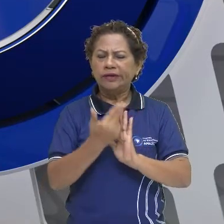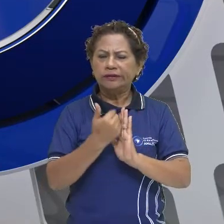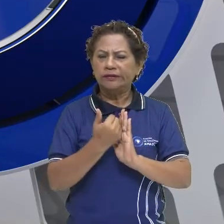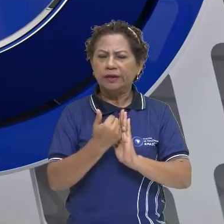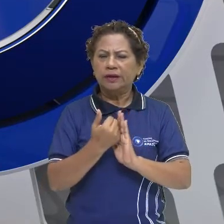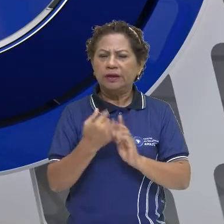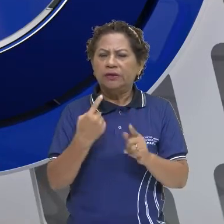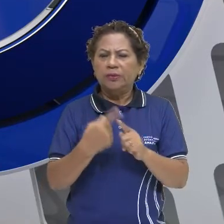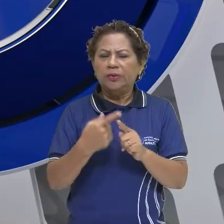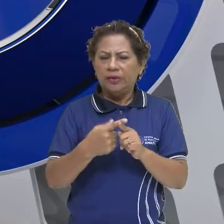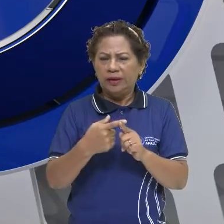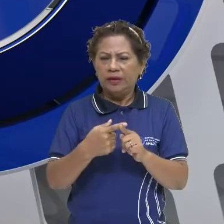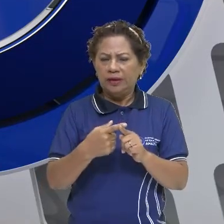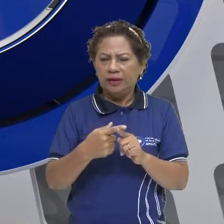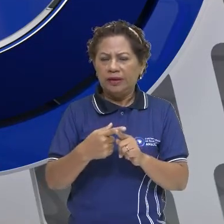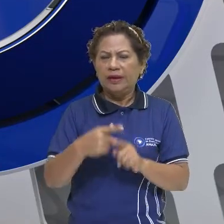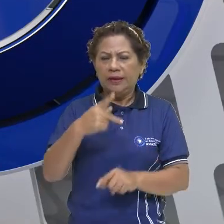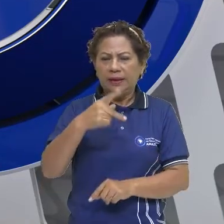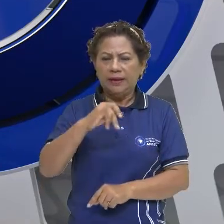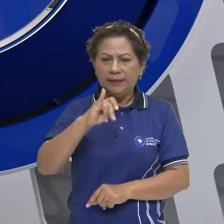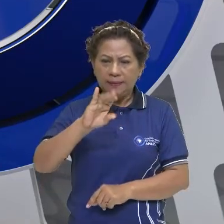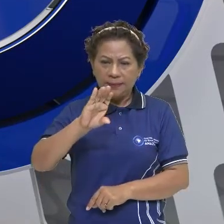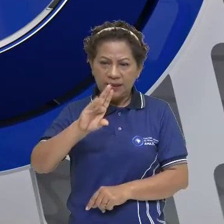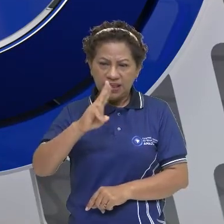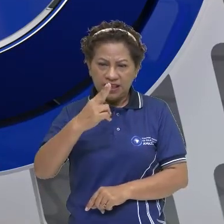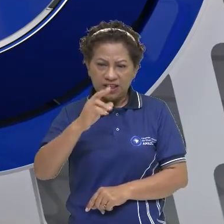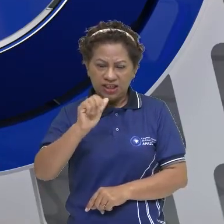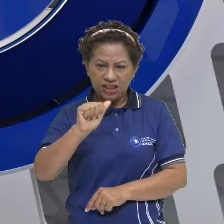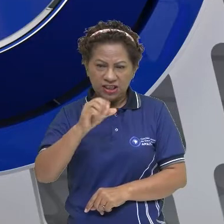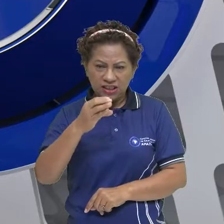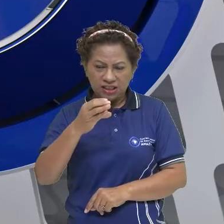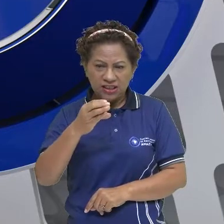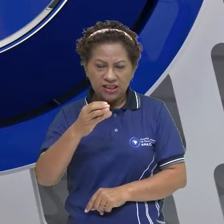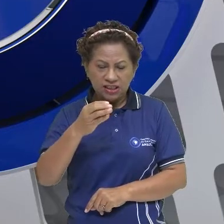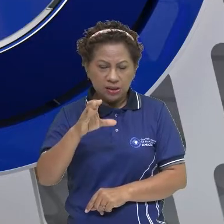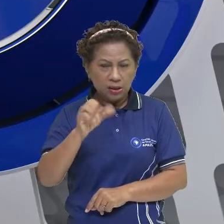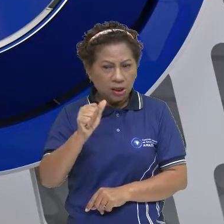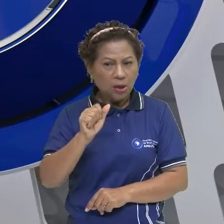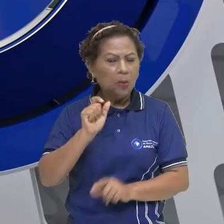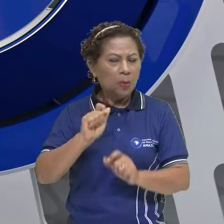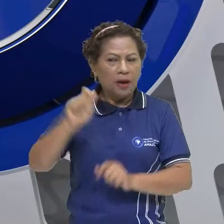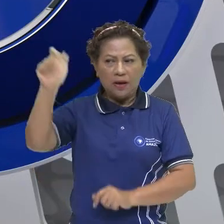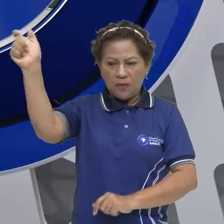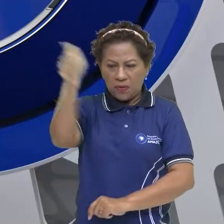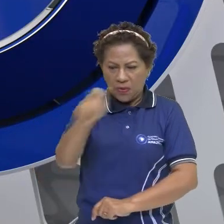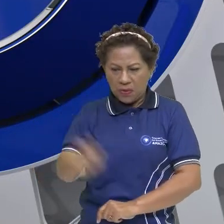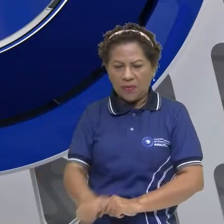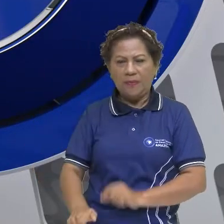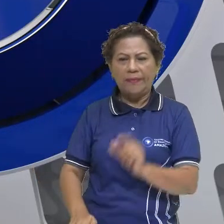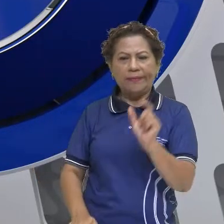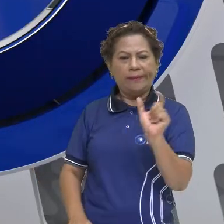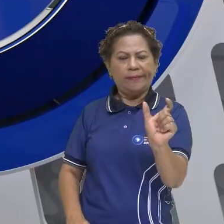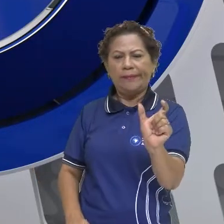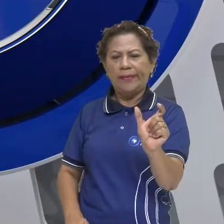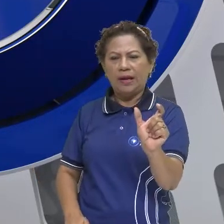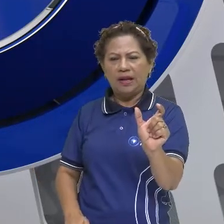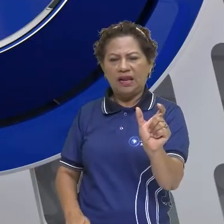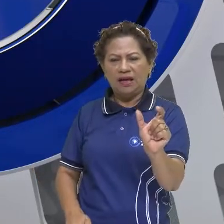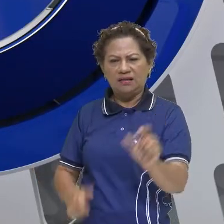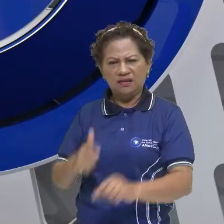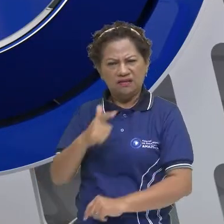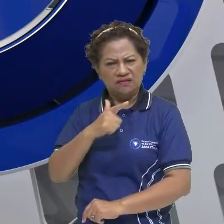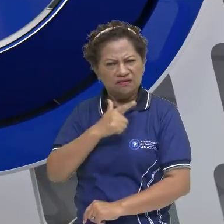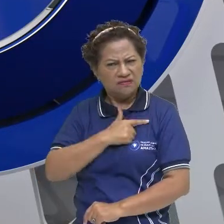eles colocam algumas frases, algumas palavras que identifiquem, né, quem está ali, quem está fazendo aquele ato de